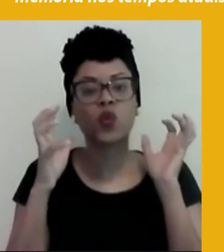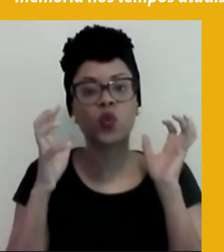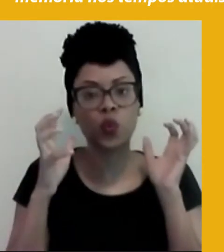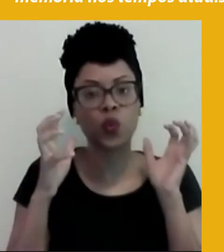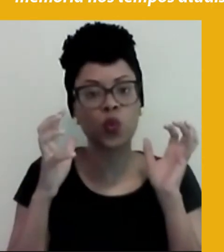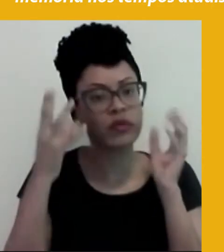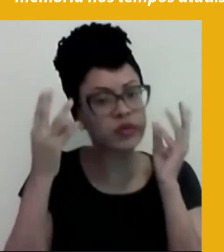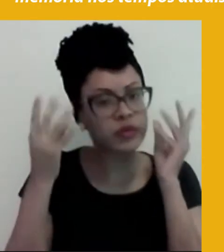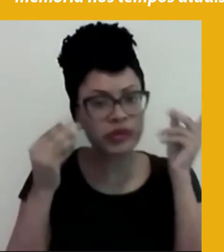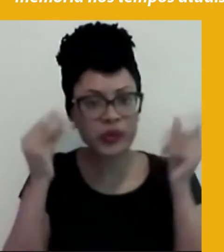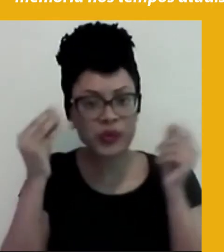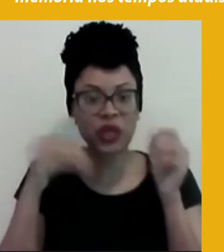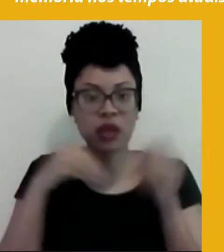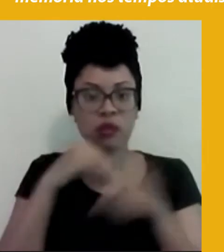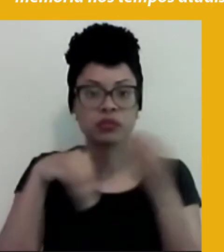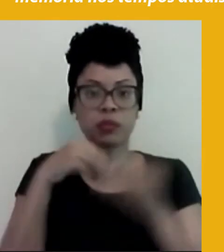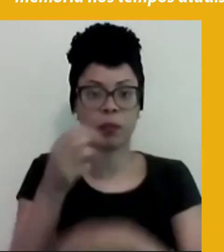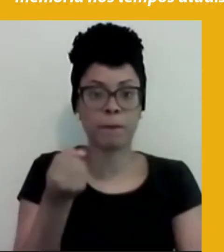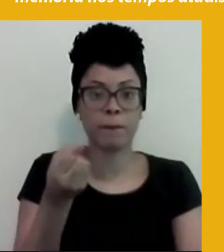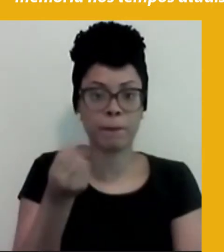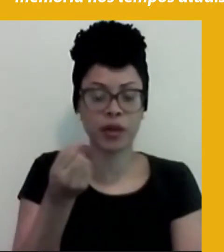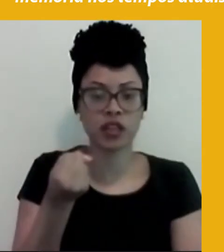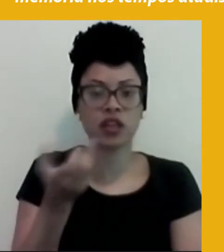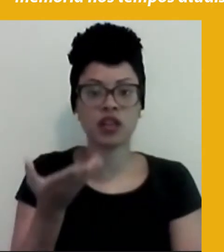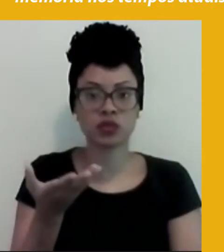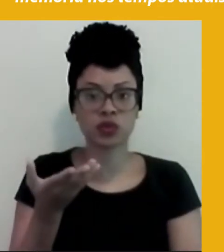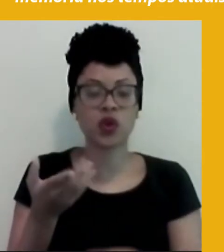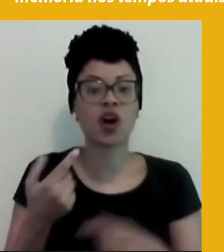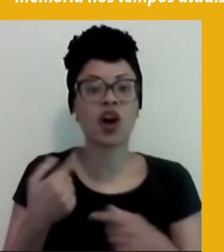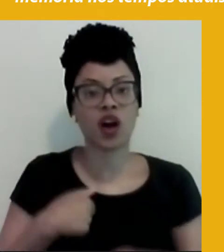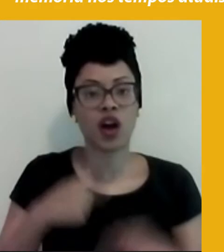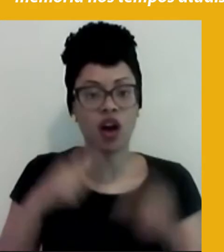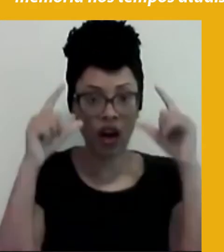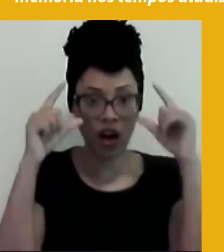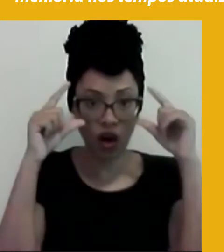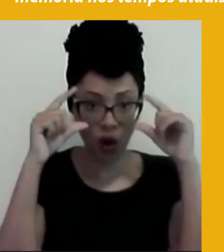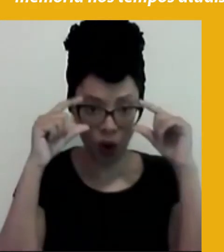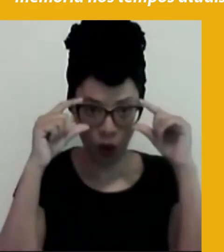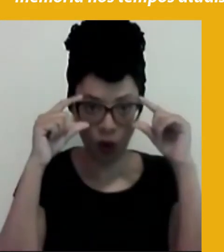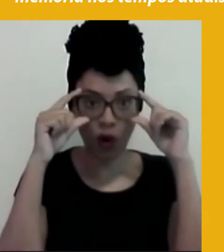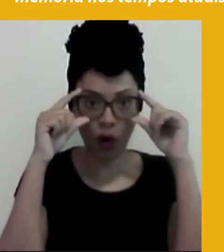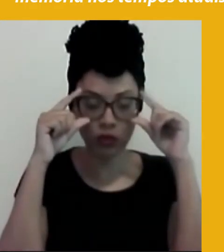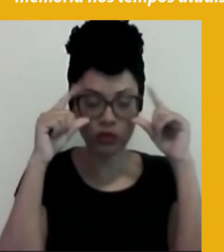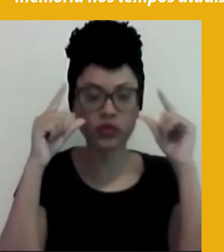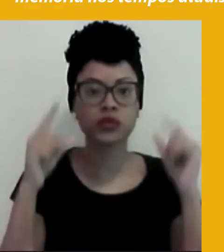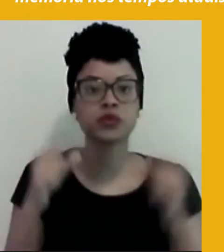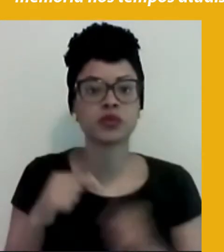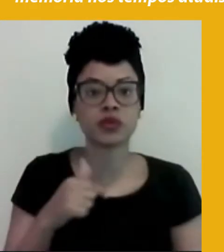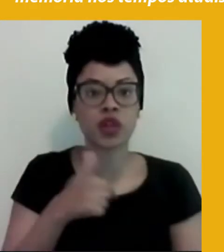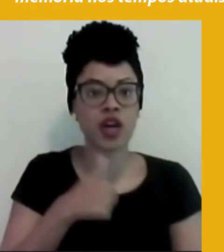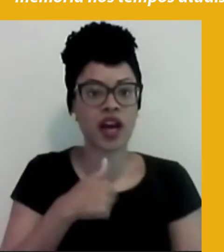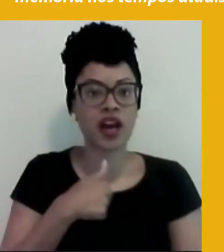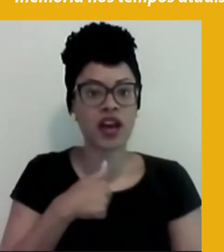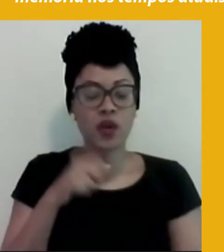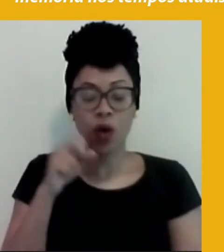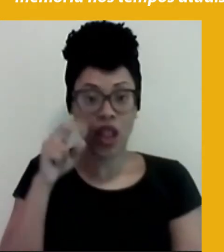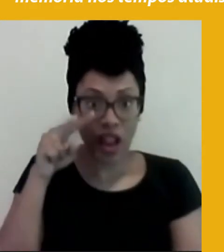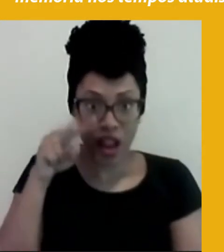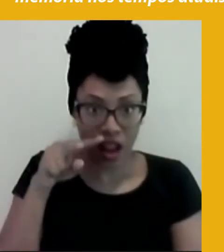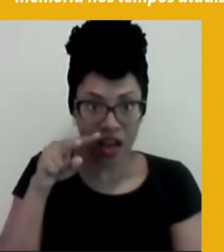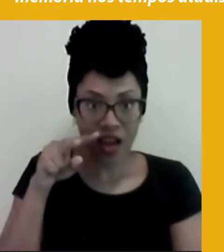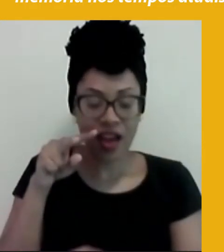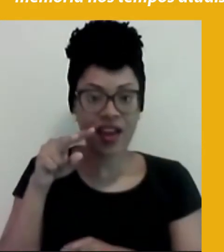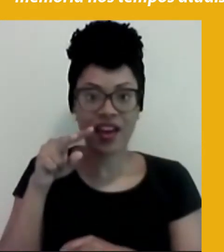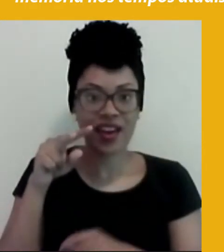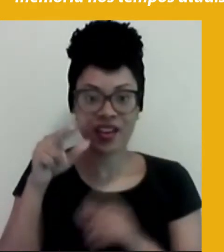estou usando óculos depois de uma certa tempo da minha vida, que eu não consigo mais distinguir as coisas depois que esse tempo